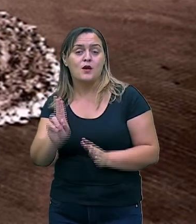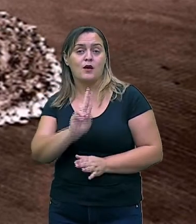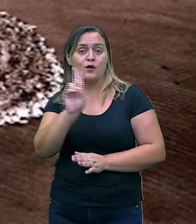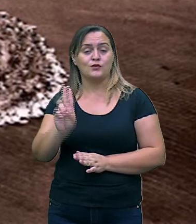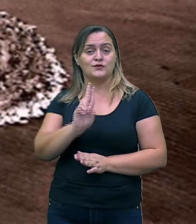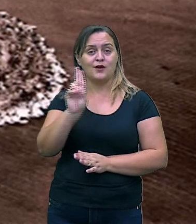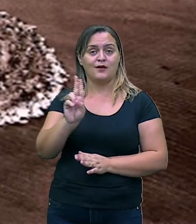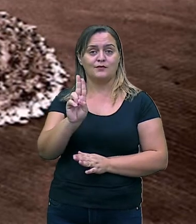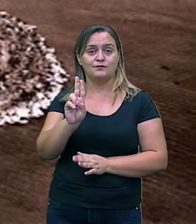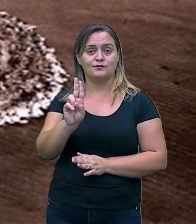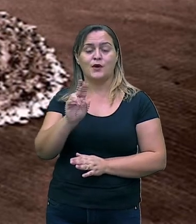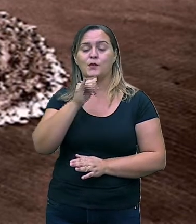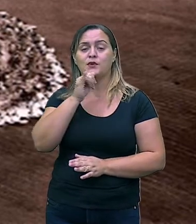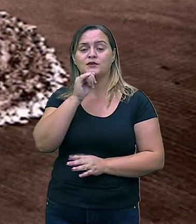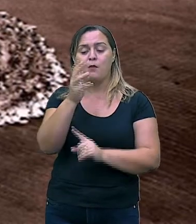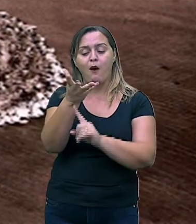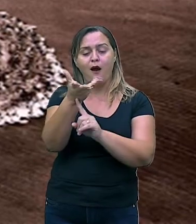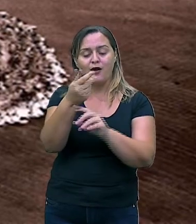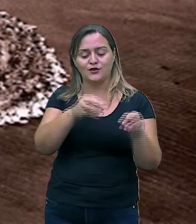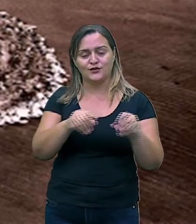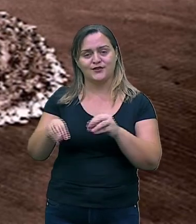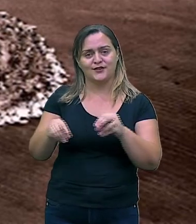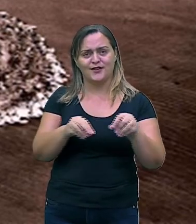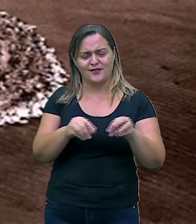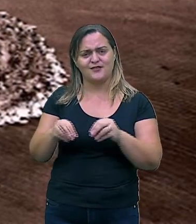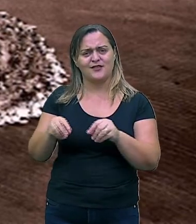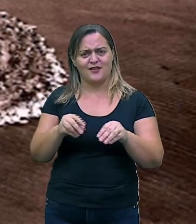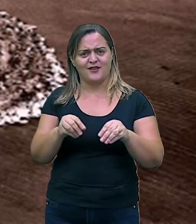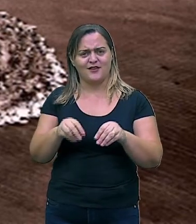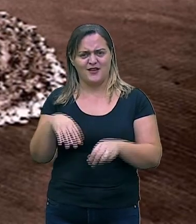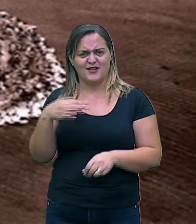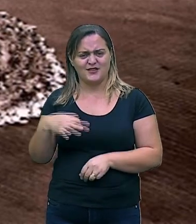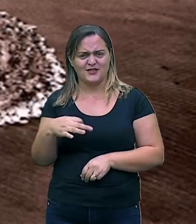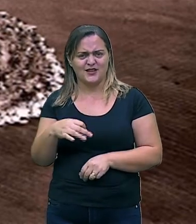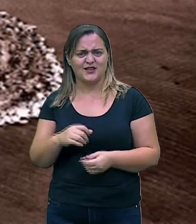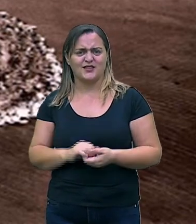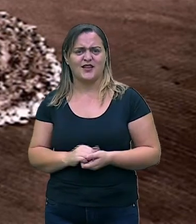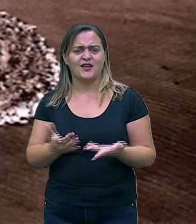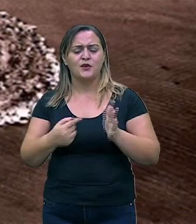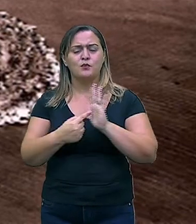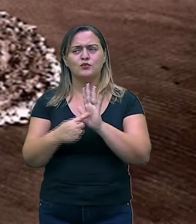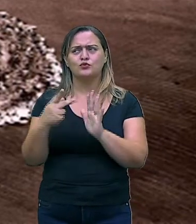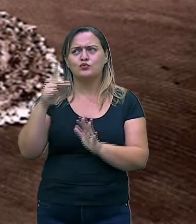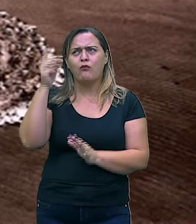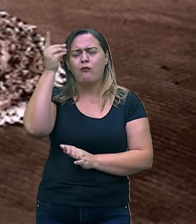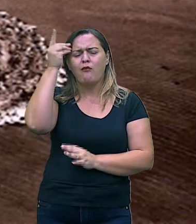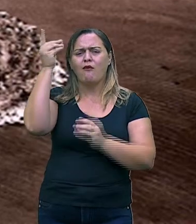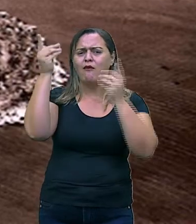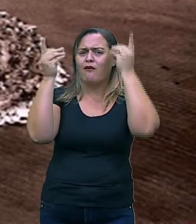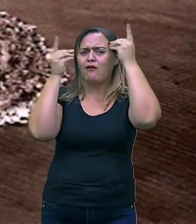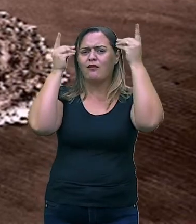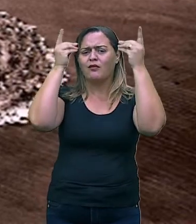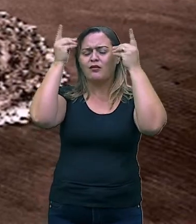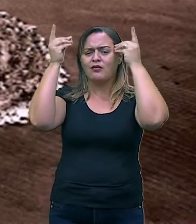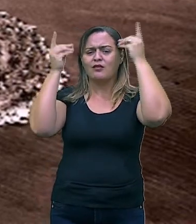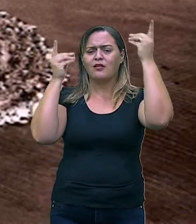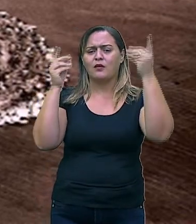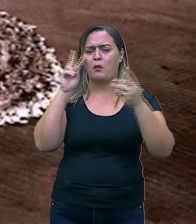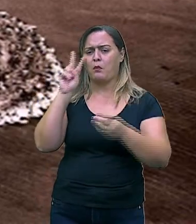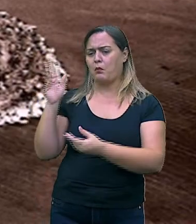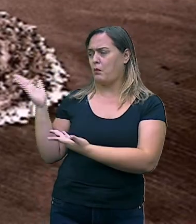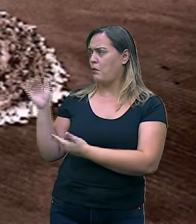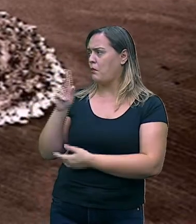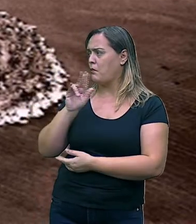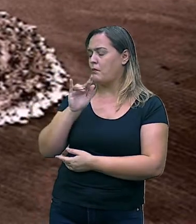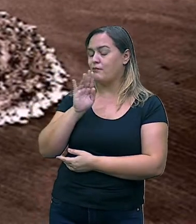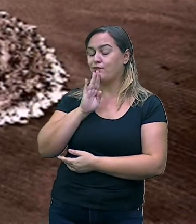arte da terra. Ele procurou dar uma dimensão geográfica às suas ideias, como esse quebra-mar em espiral, que vocês veem